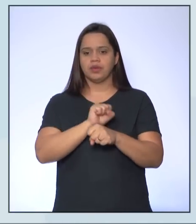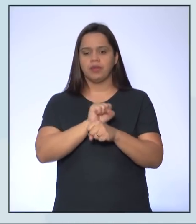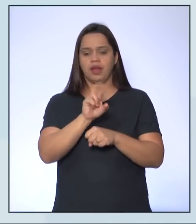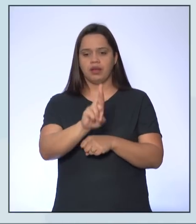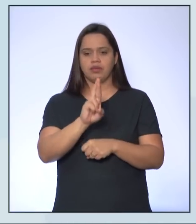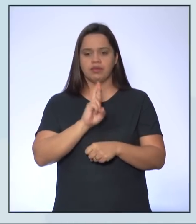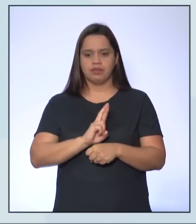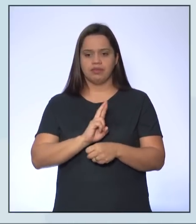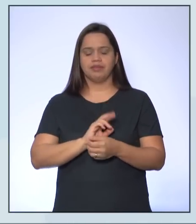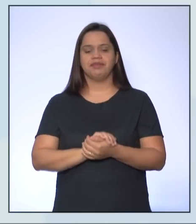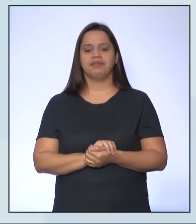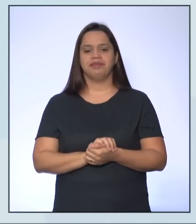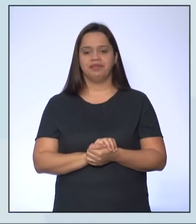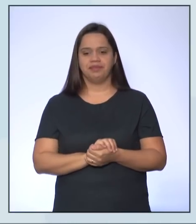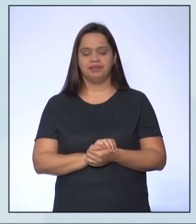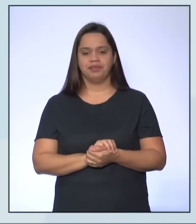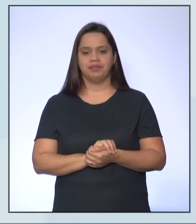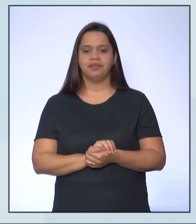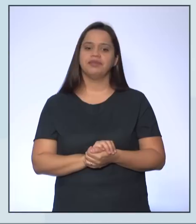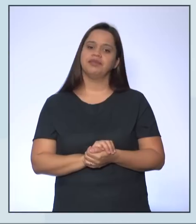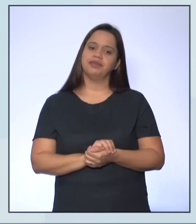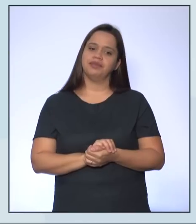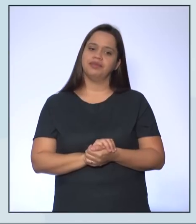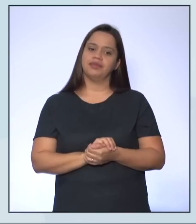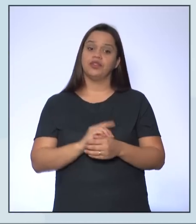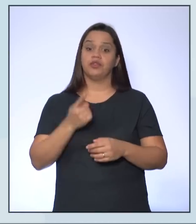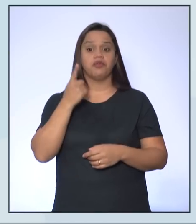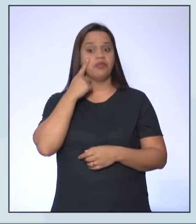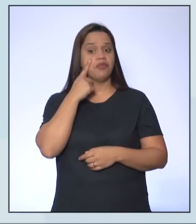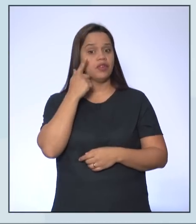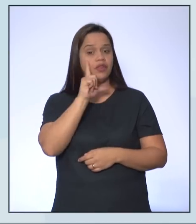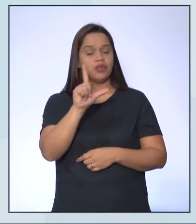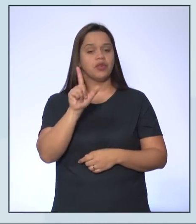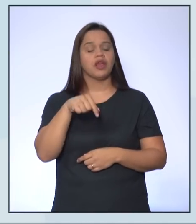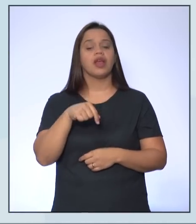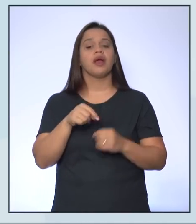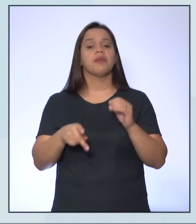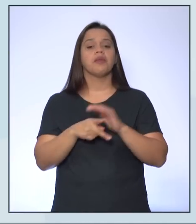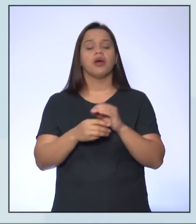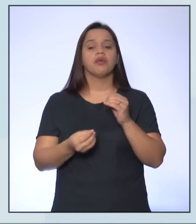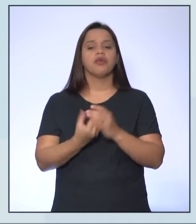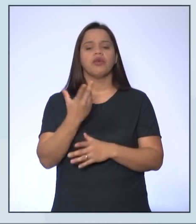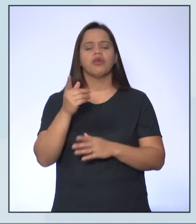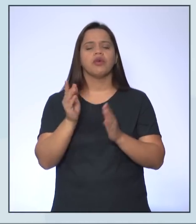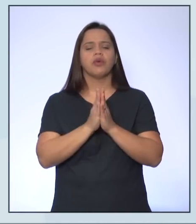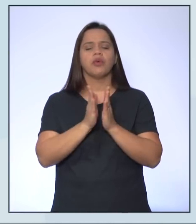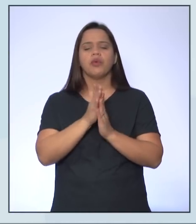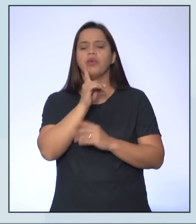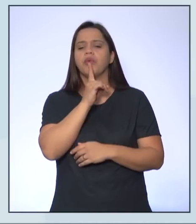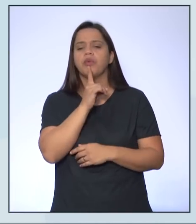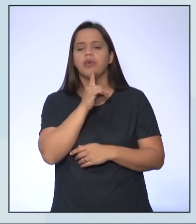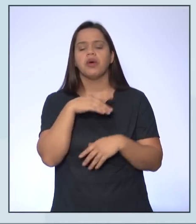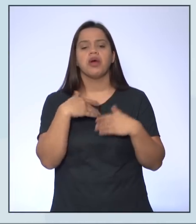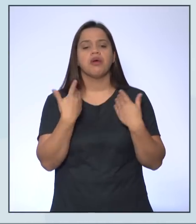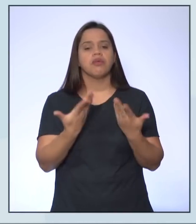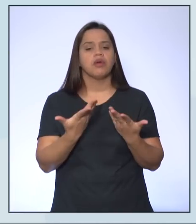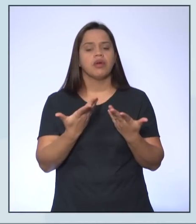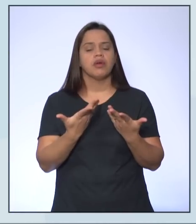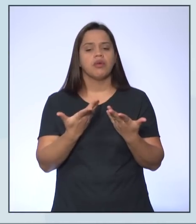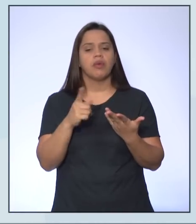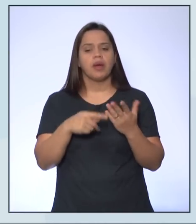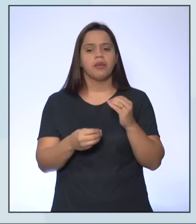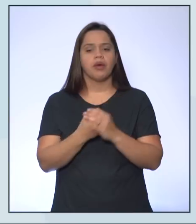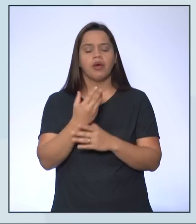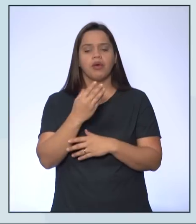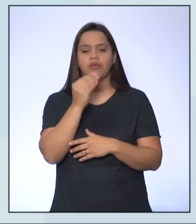e quero ver se vocês vão conseguir responder qual é essa fonte. Quando fazemos aniversário, qual fonte oral usamos